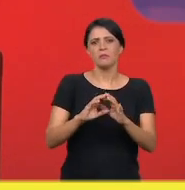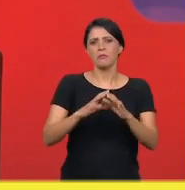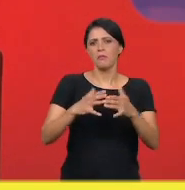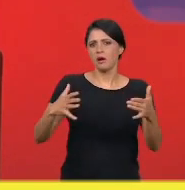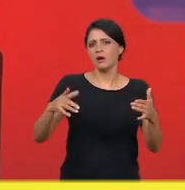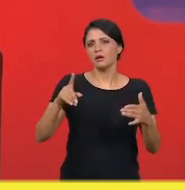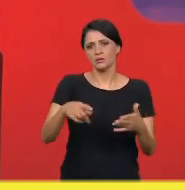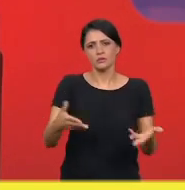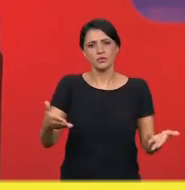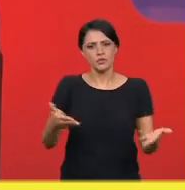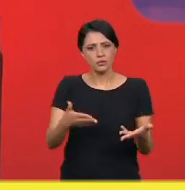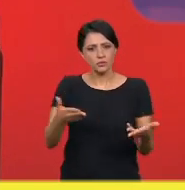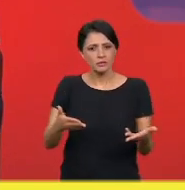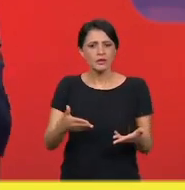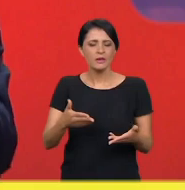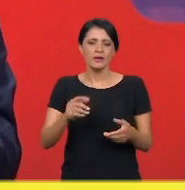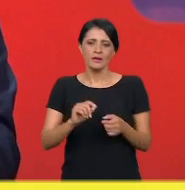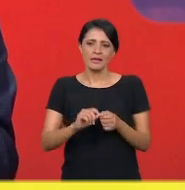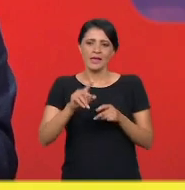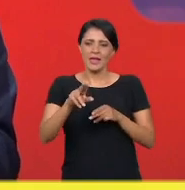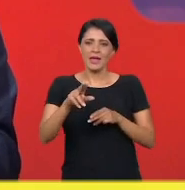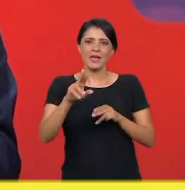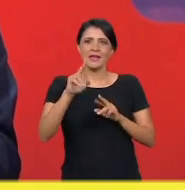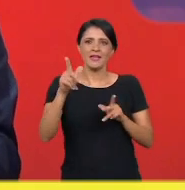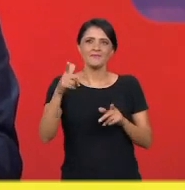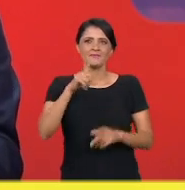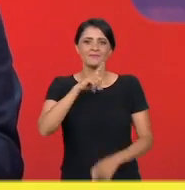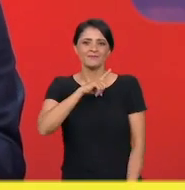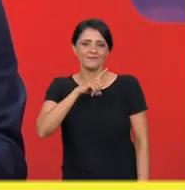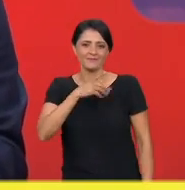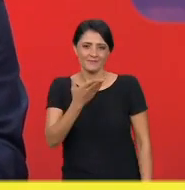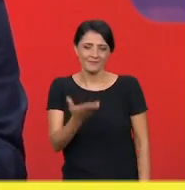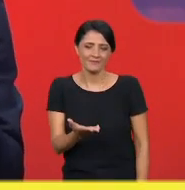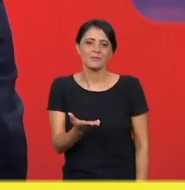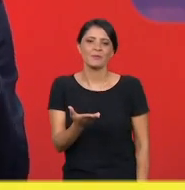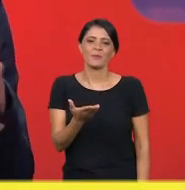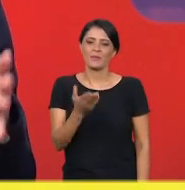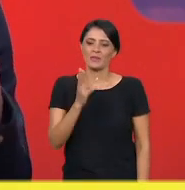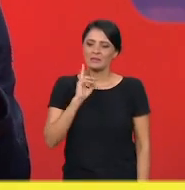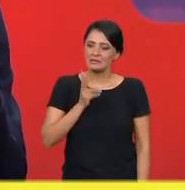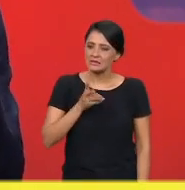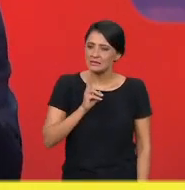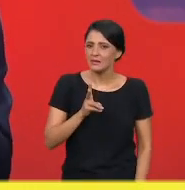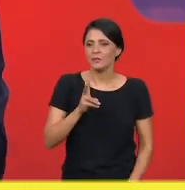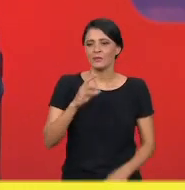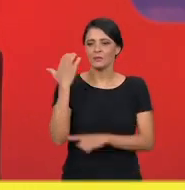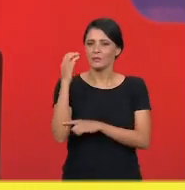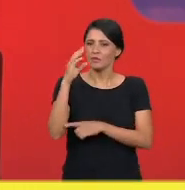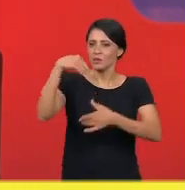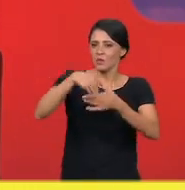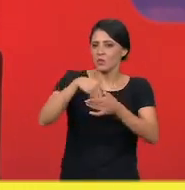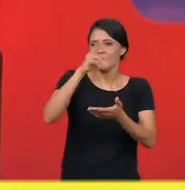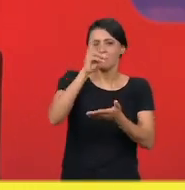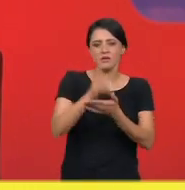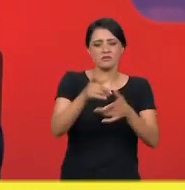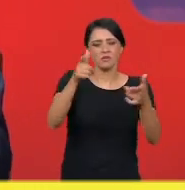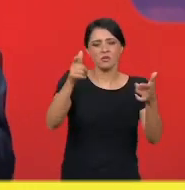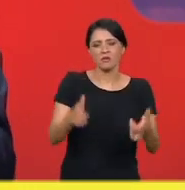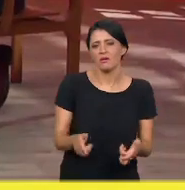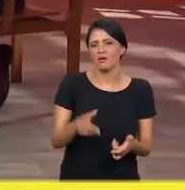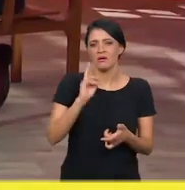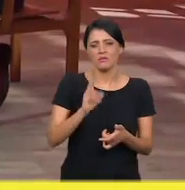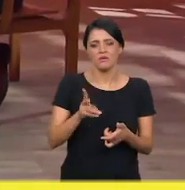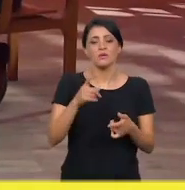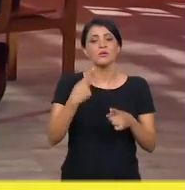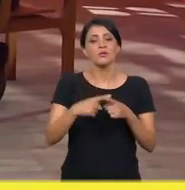Não faz mais talvez tanto sentido você estar todos os cientistas dentro do mesmo ambiente, no mesmo